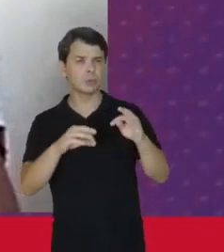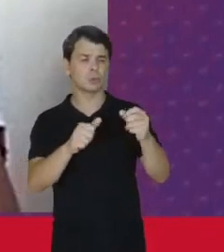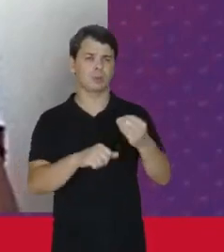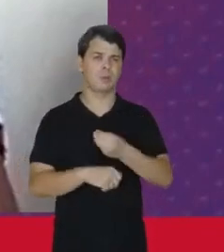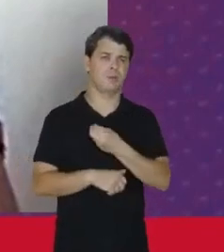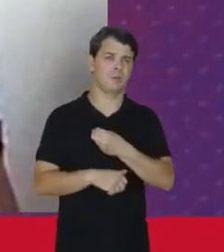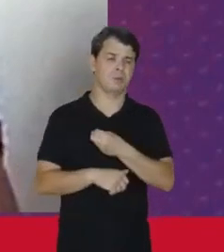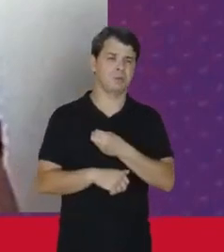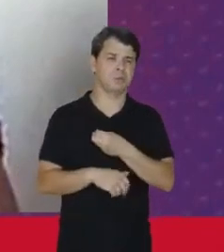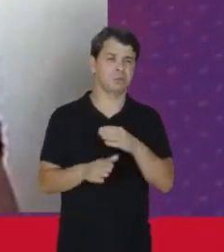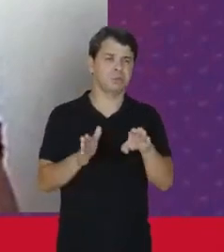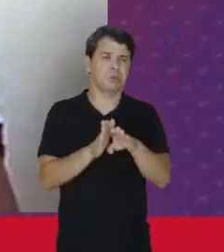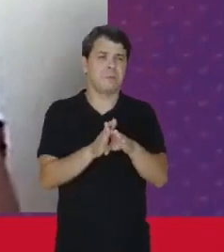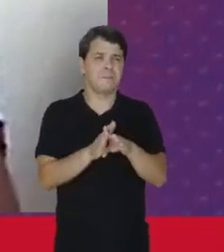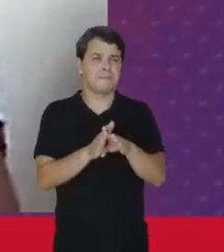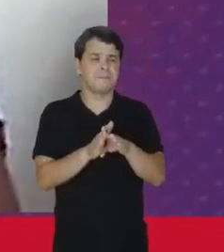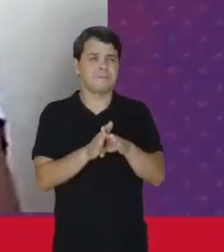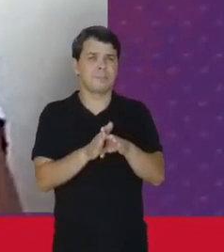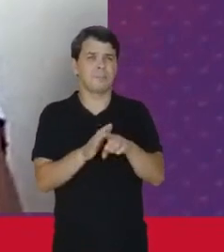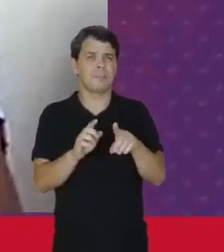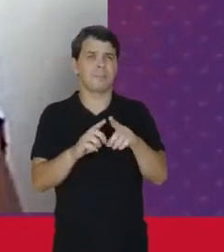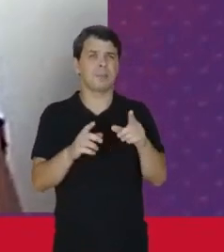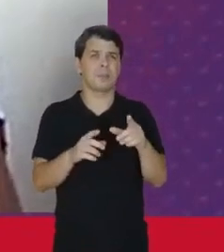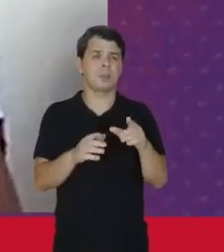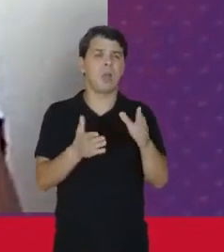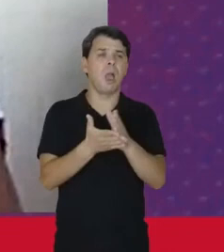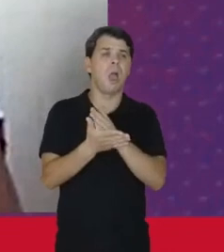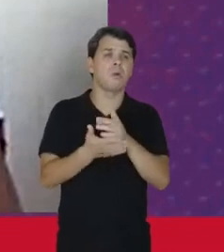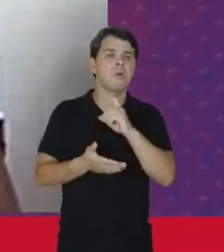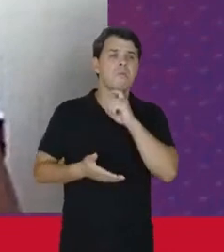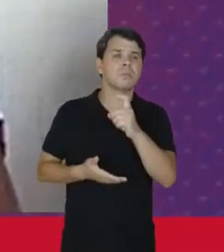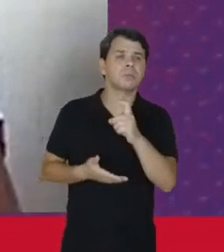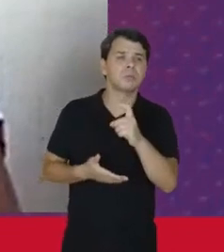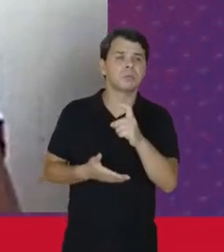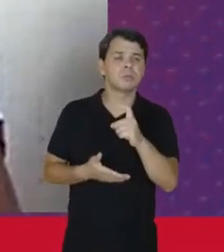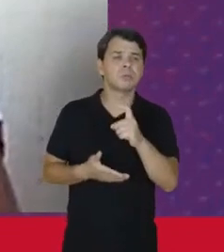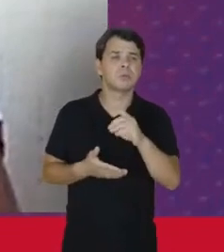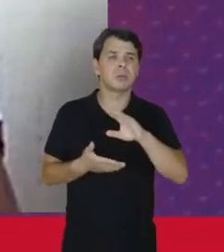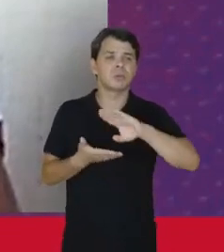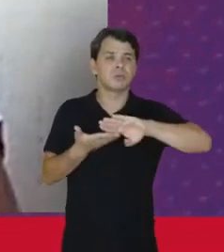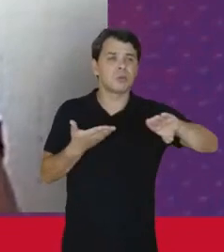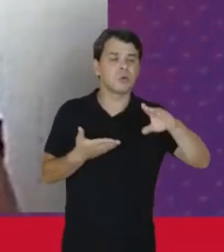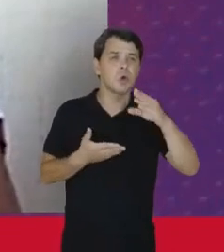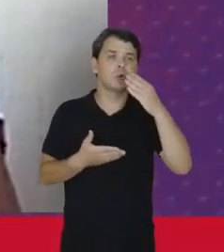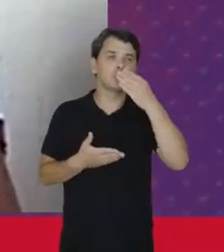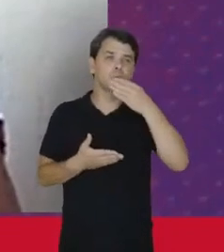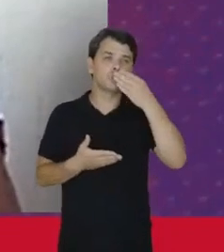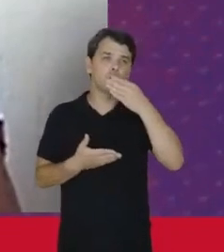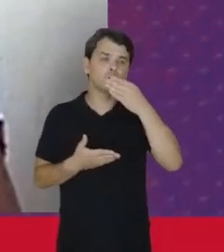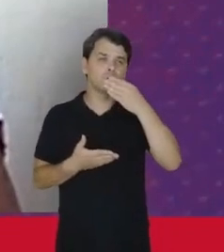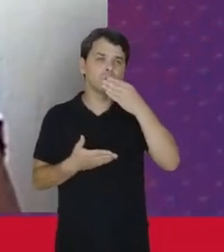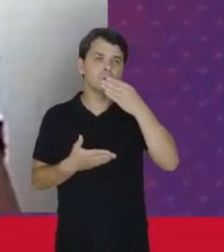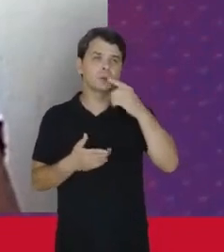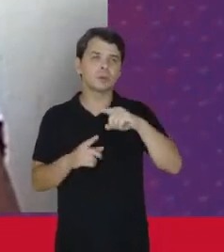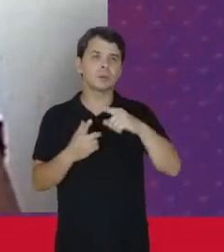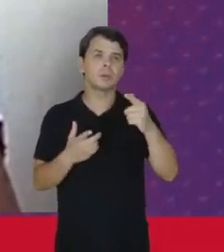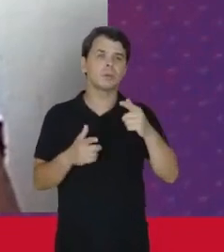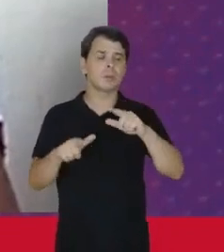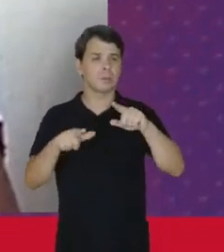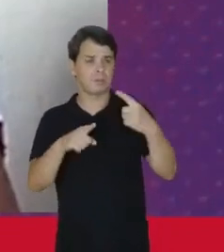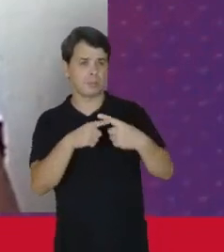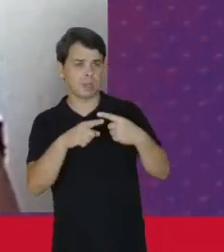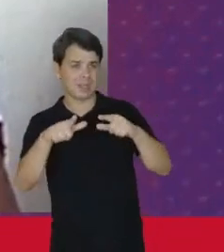vai chegando perto, é como se fosse assim, alguém tirou o doce da boca de uma criança, né? Porque a gente trabalha a